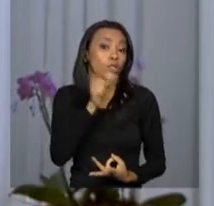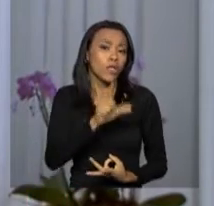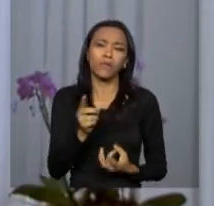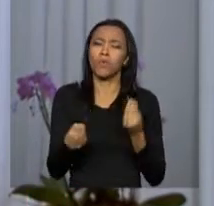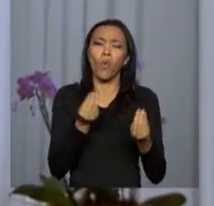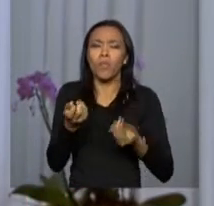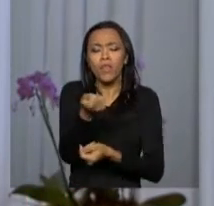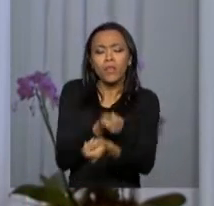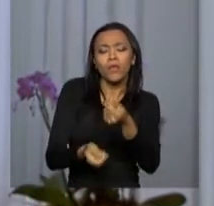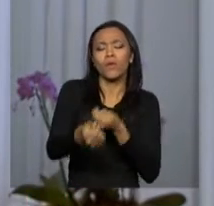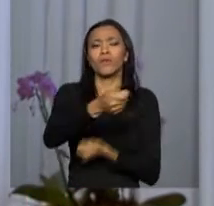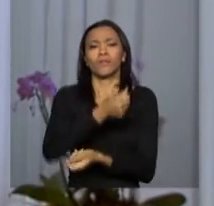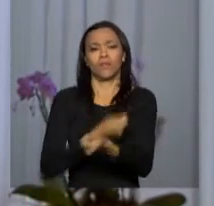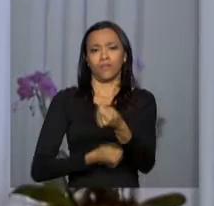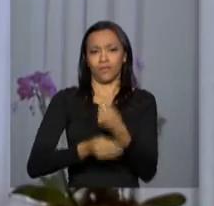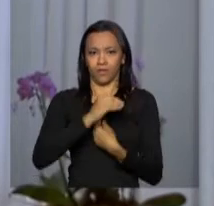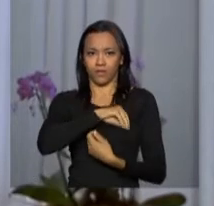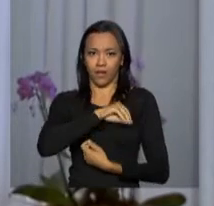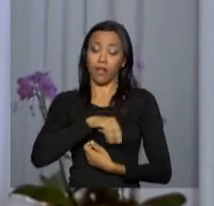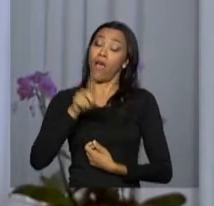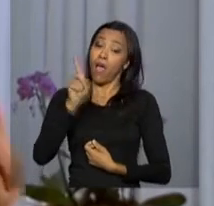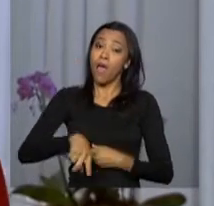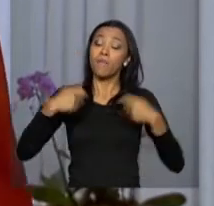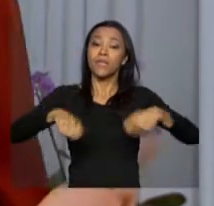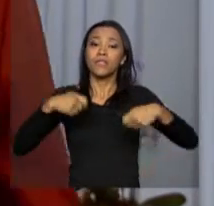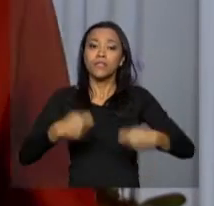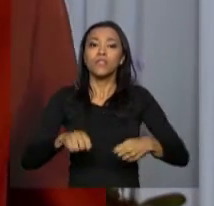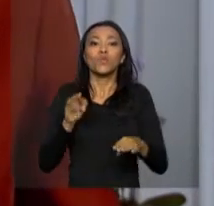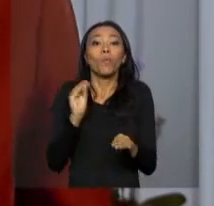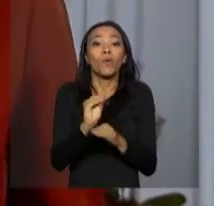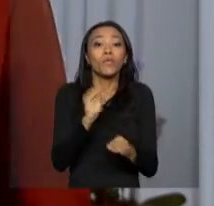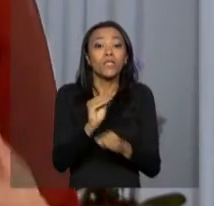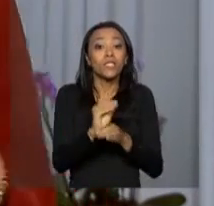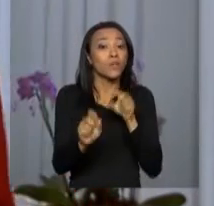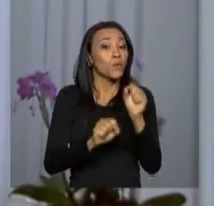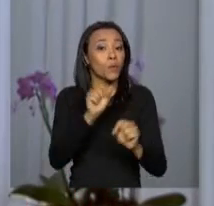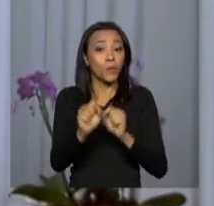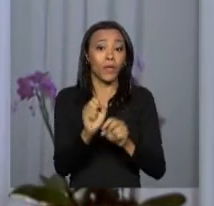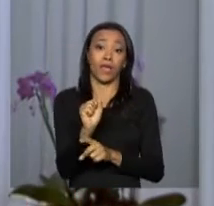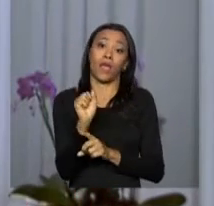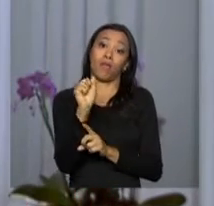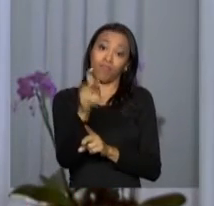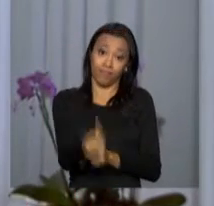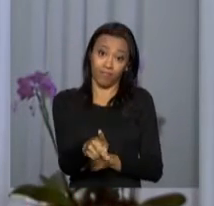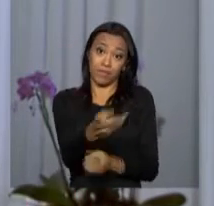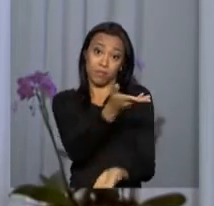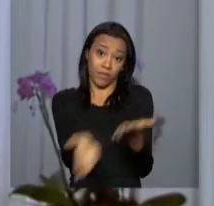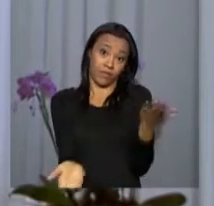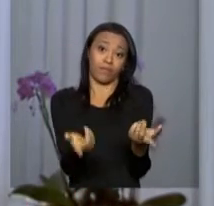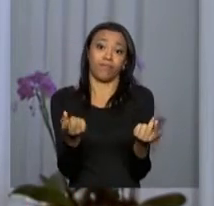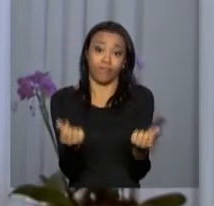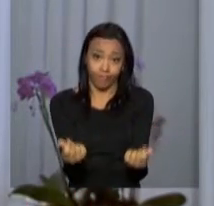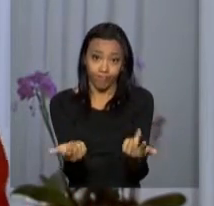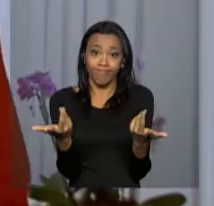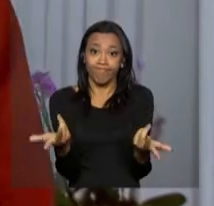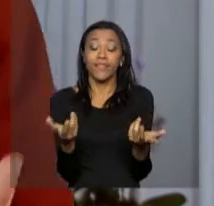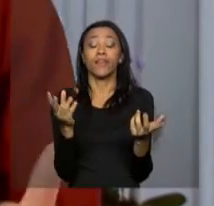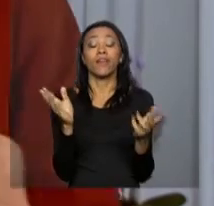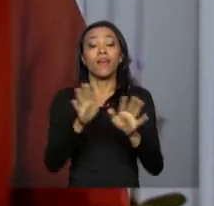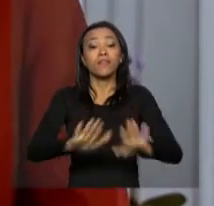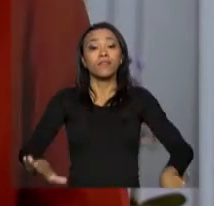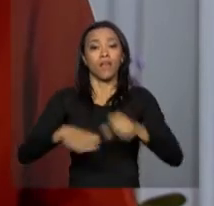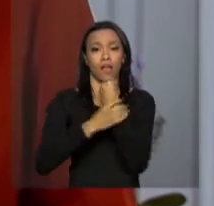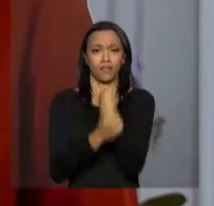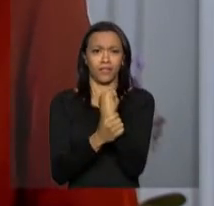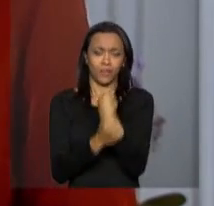negociações salariais. É preciso proteger a previdência social da perda de recursos e, assim, garantir